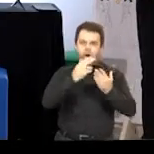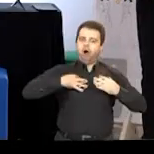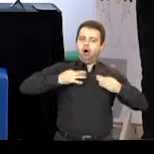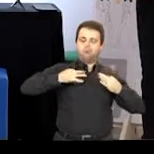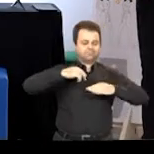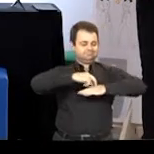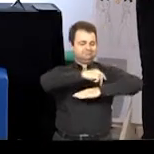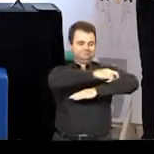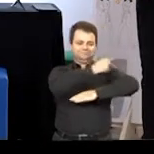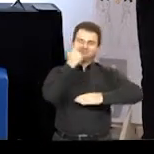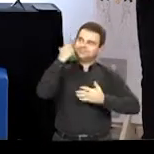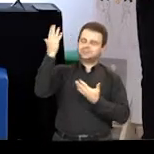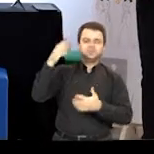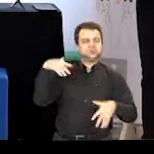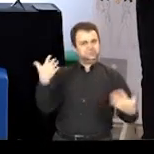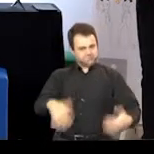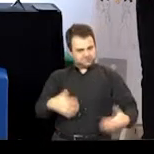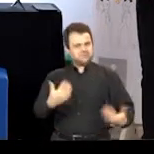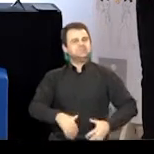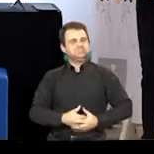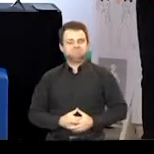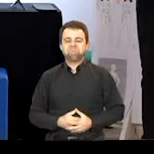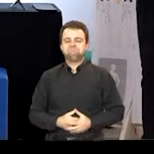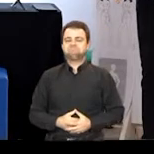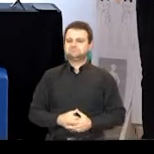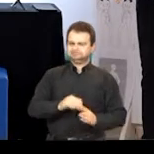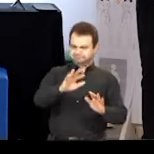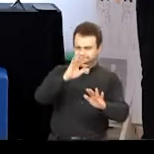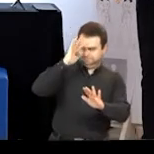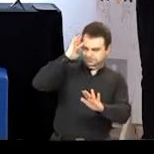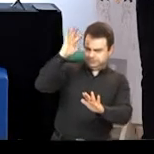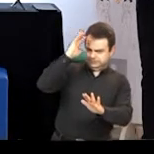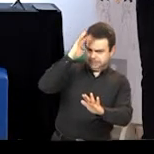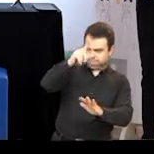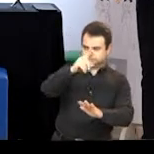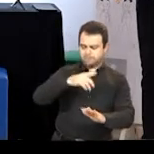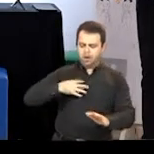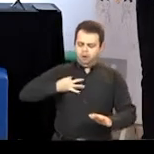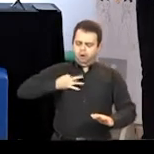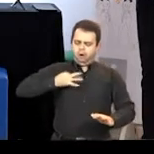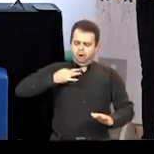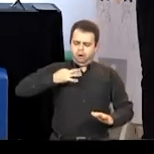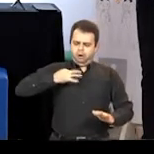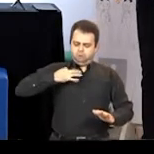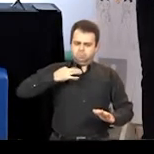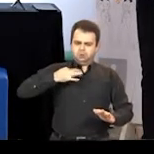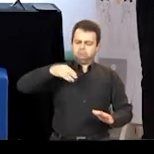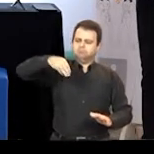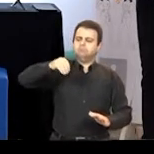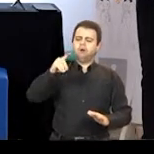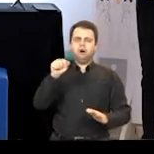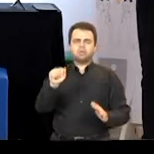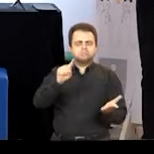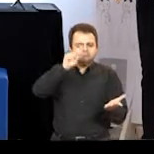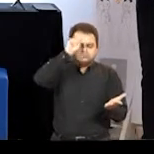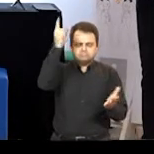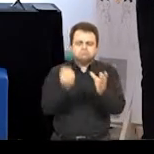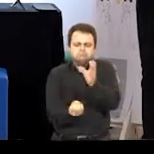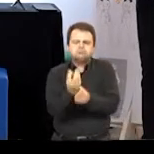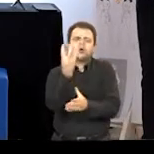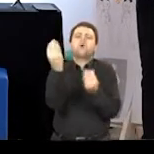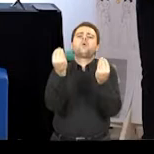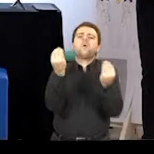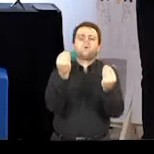né? Bom, agora vamos pensar um pouquinho como se dá o processo de criação em moda. Como é